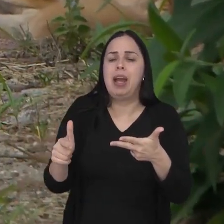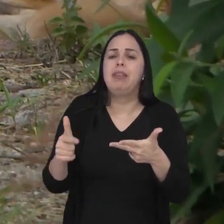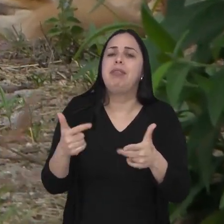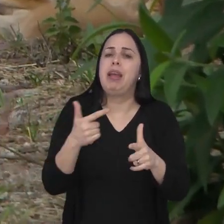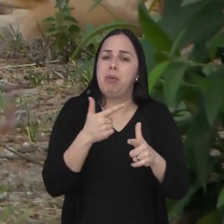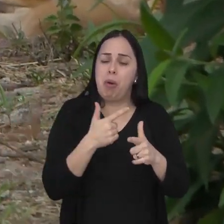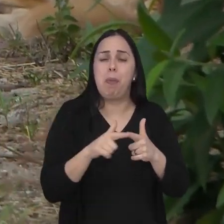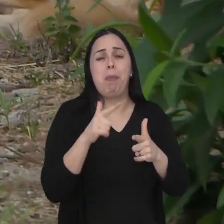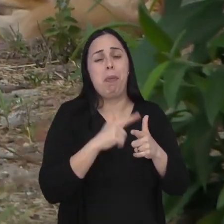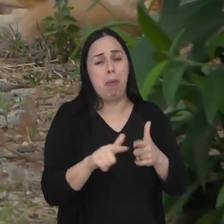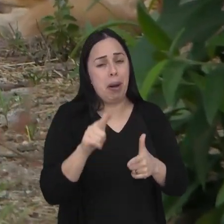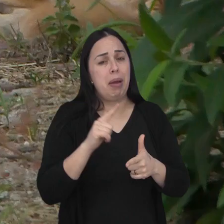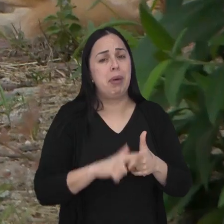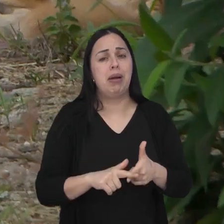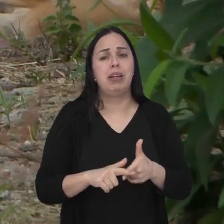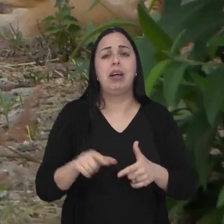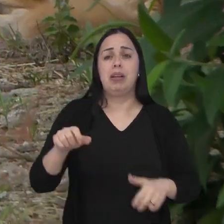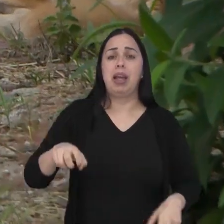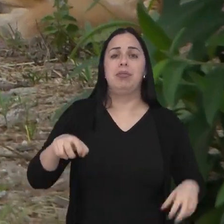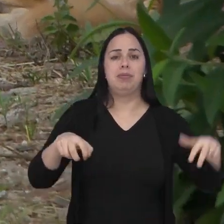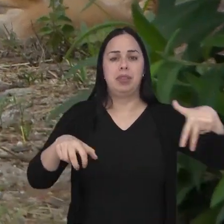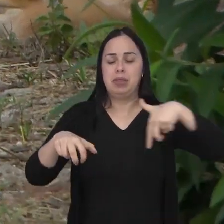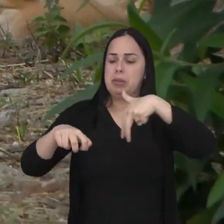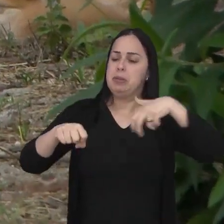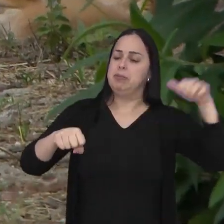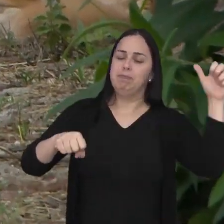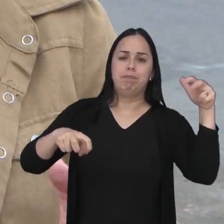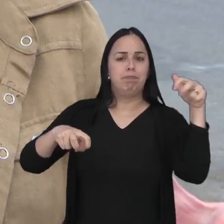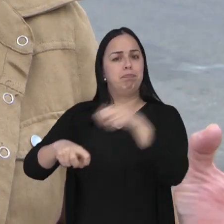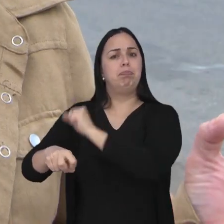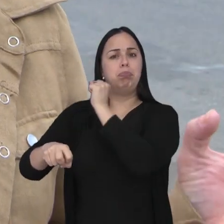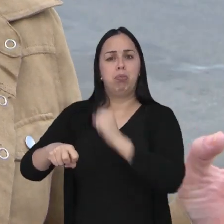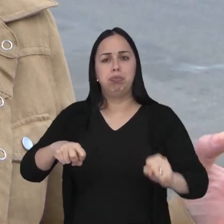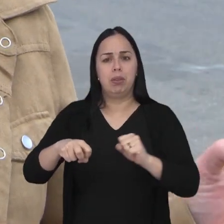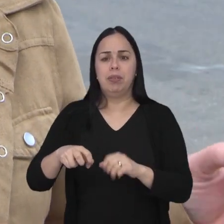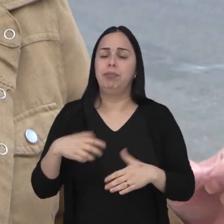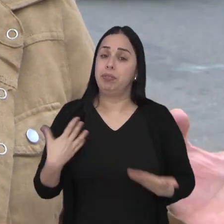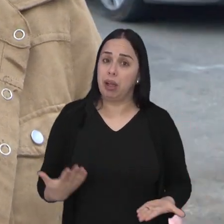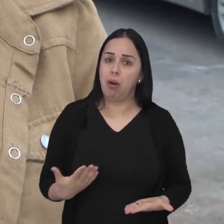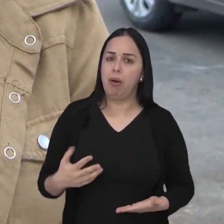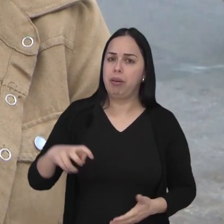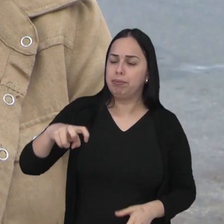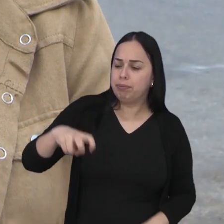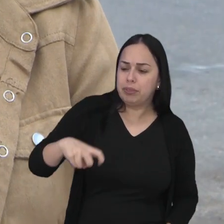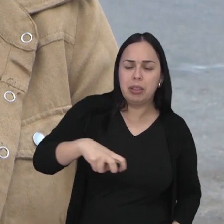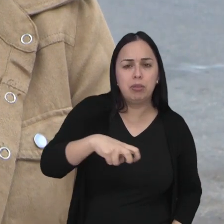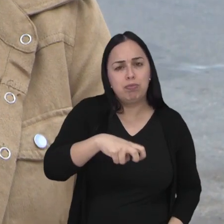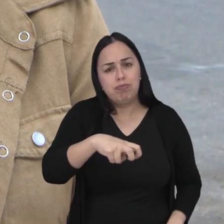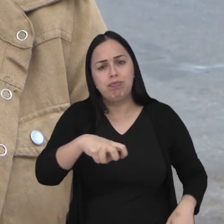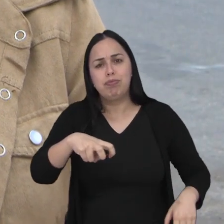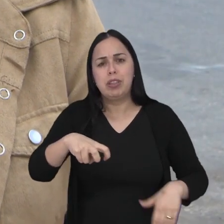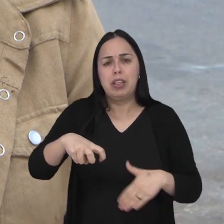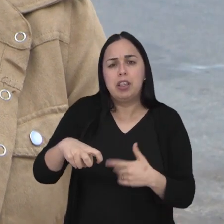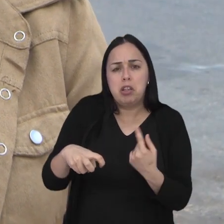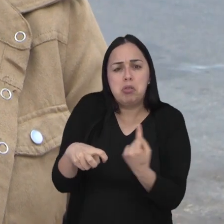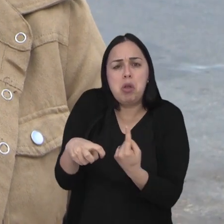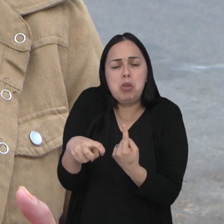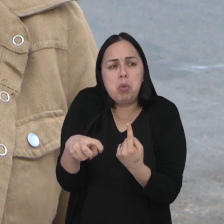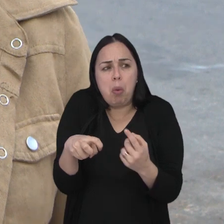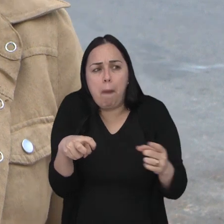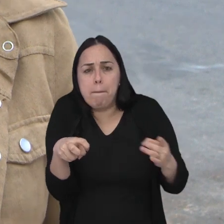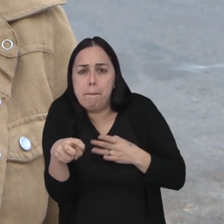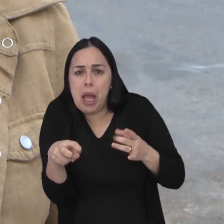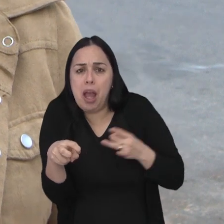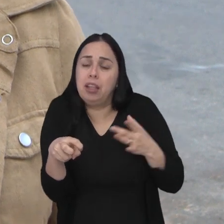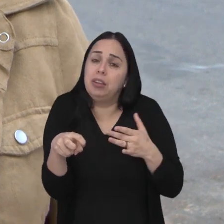que lidar com outro risco, os maus tratos. Um animal na rua, ele está vulnerável, né? Então ele se